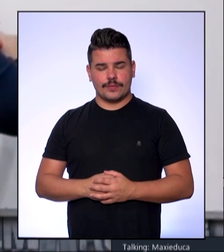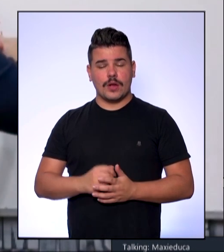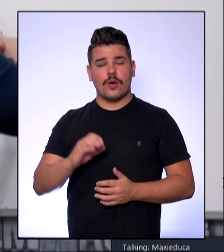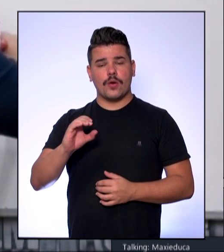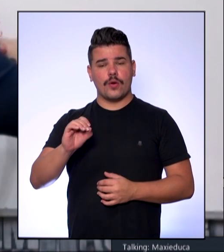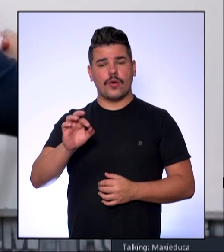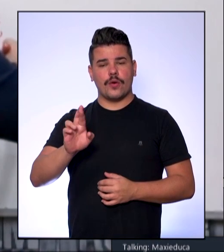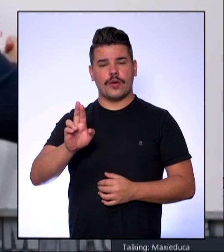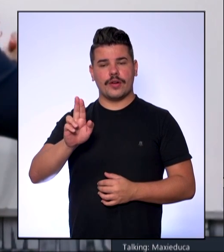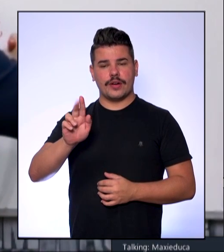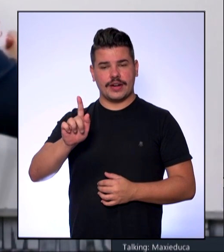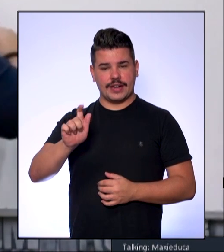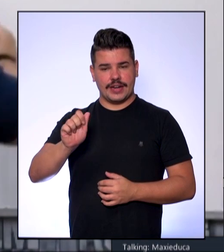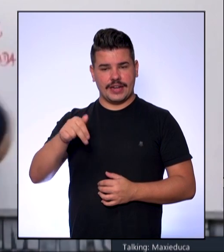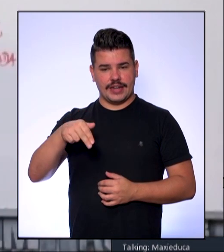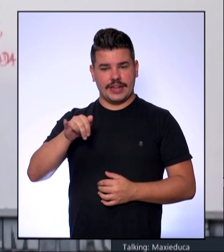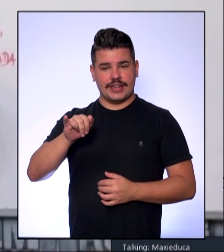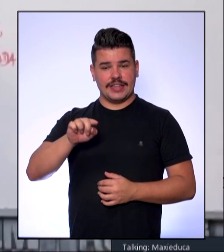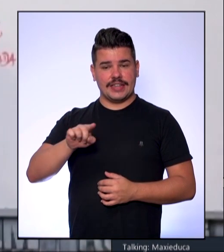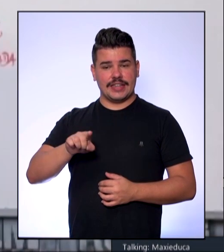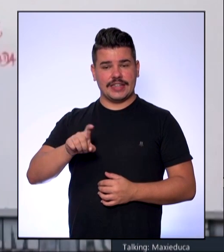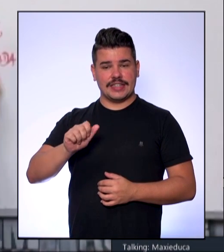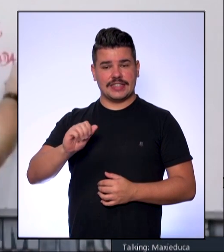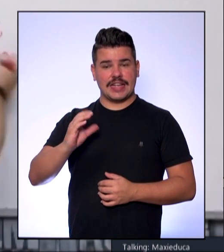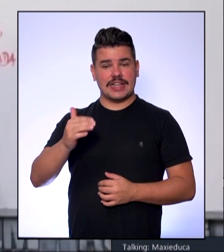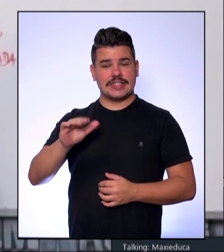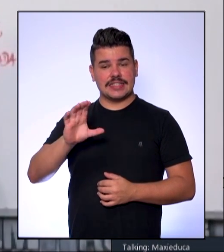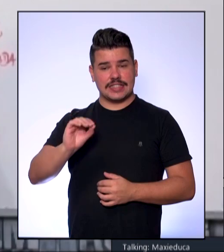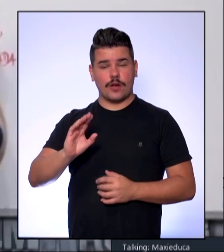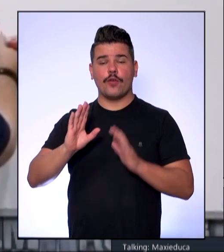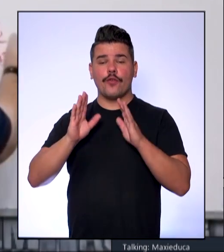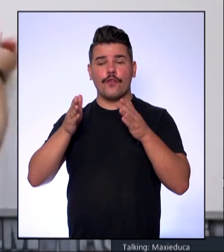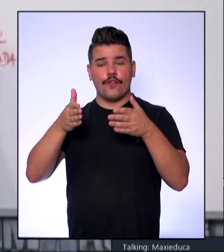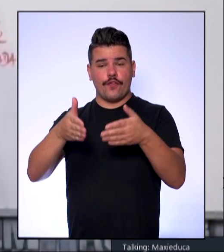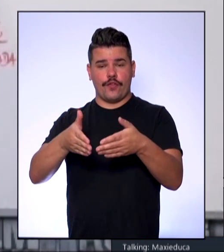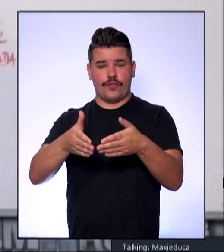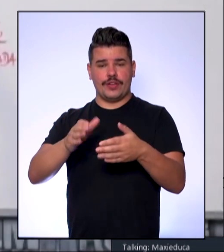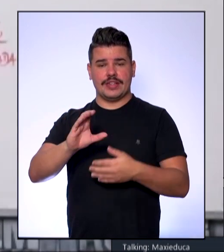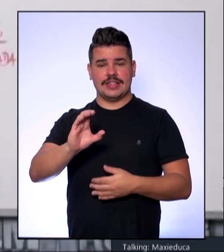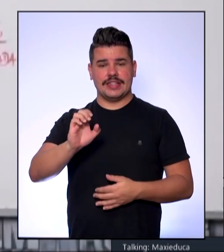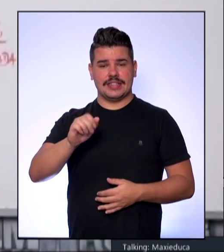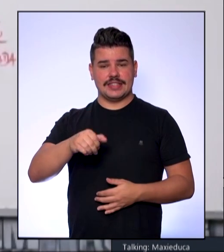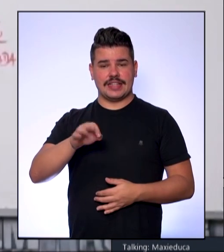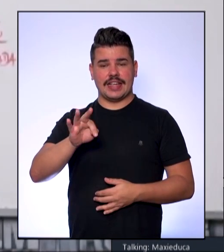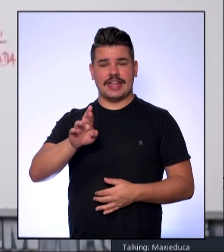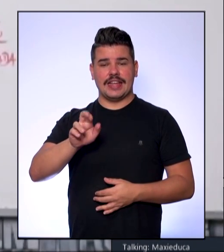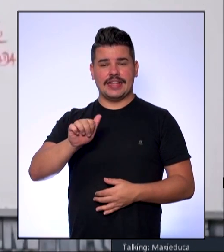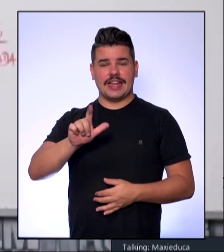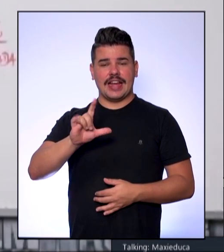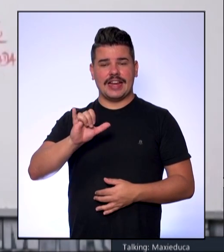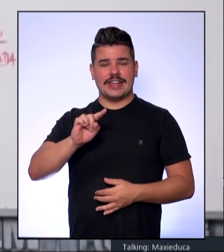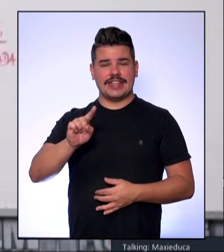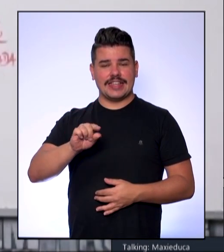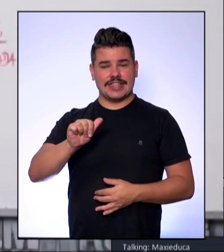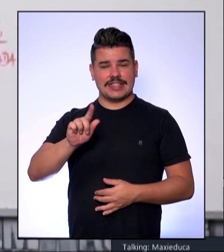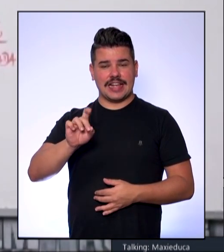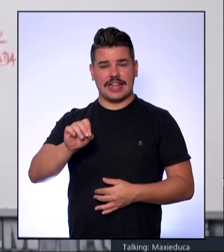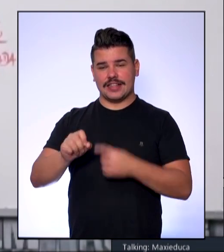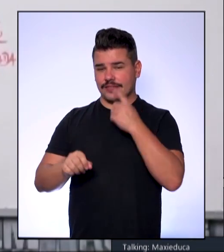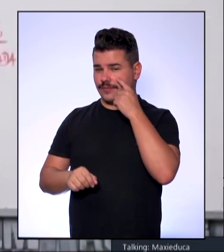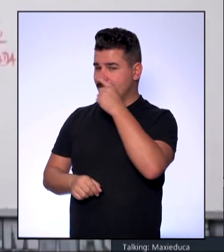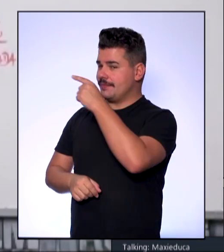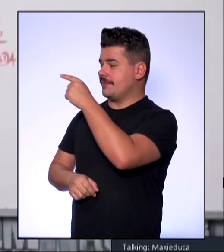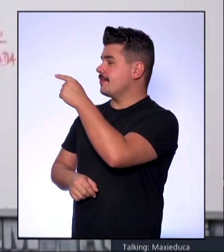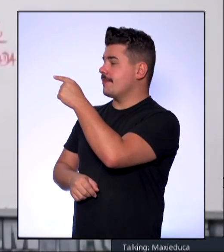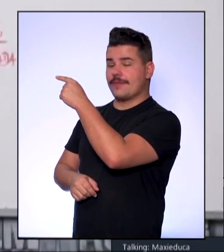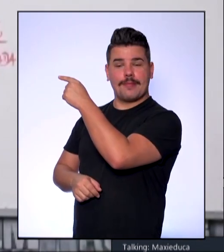centralizada. Afinal, nós temos o que nós chamamos de Império Azteca, Maia e Inca, então tem uma